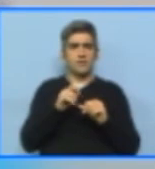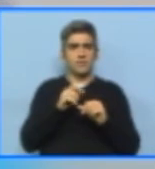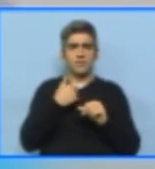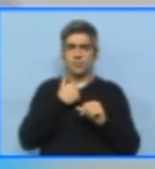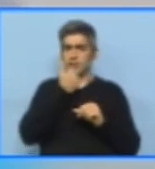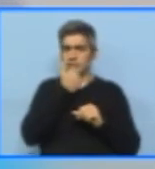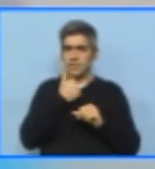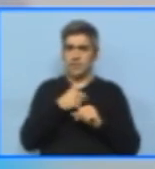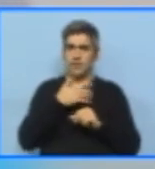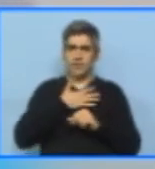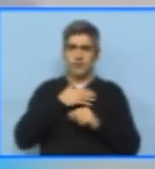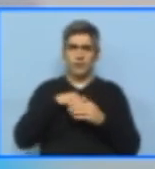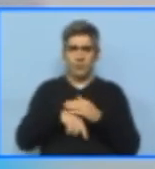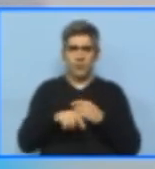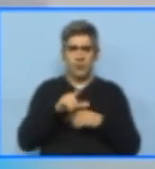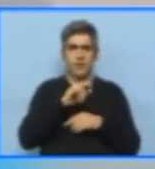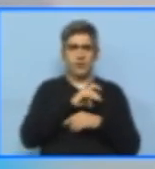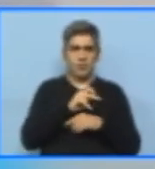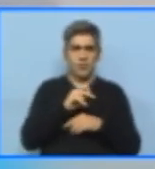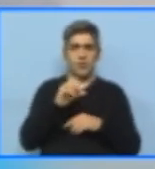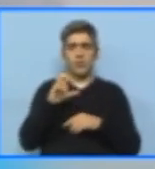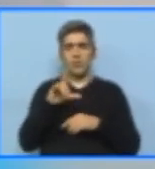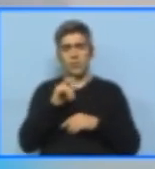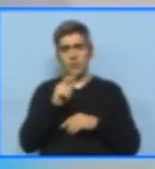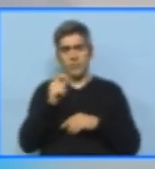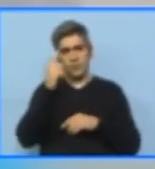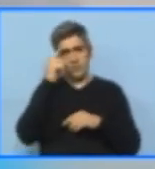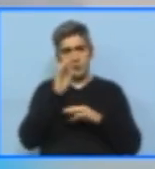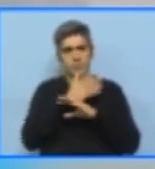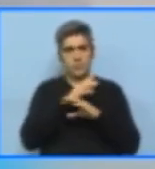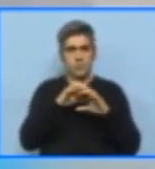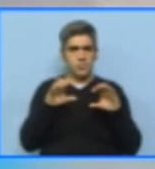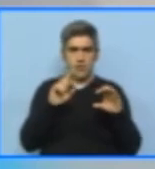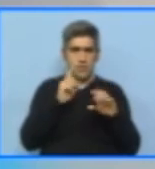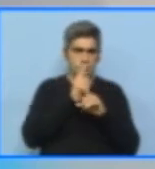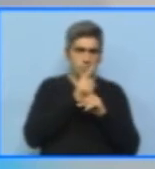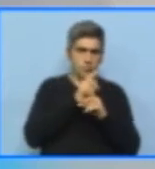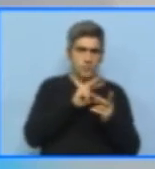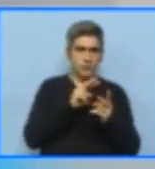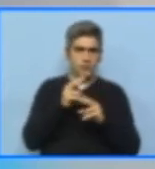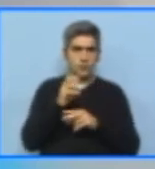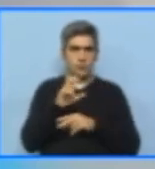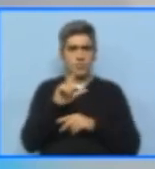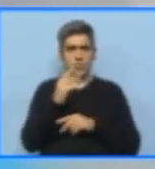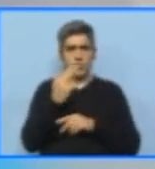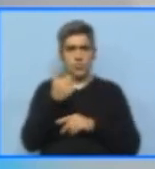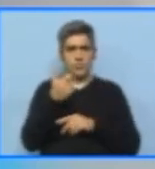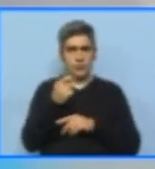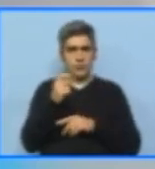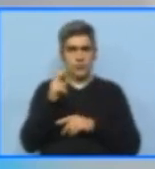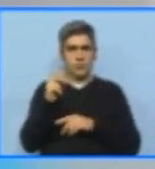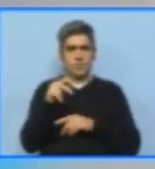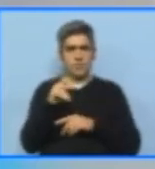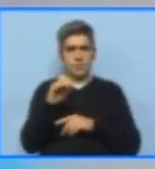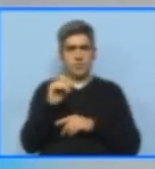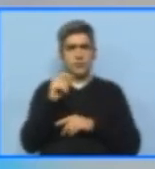gratidão profunda que nós temos à Liga, ao Clube, que é a mesma coisa, que às vezes as pessoas julgam que a Liga acabou. Não, a Liga chama-se Clube Renascença. O presidente é o